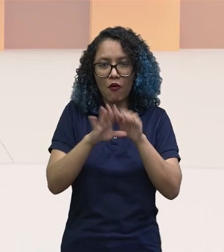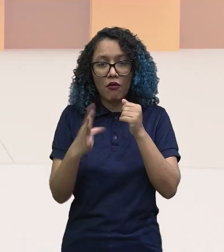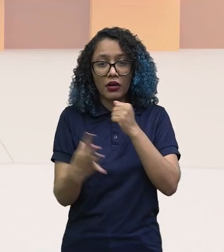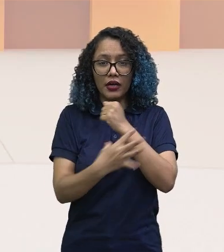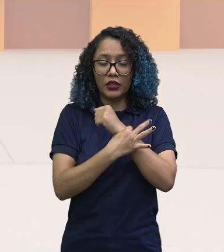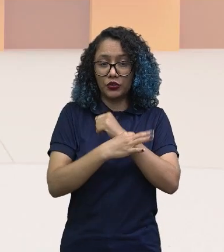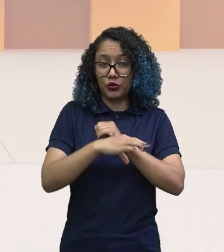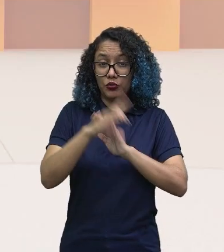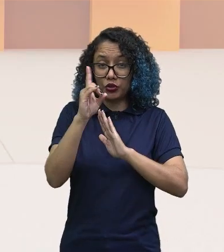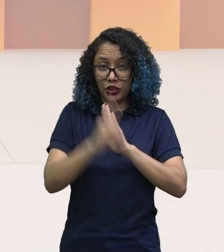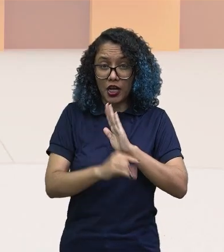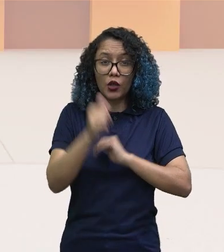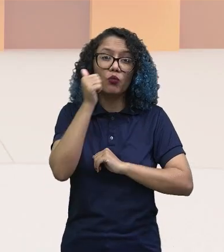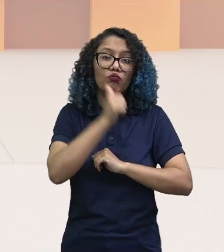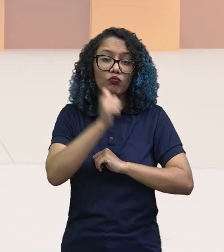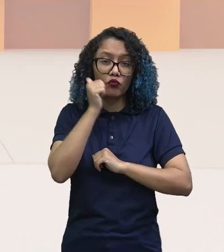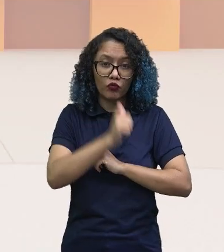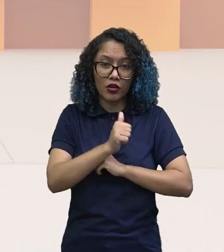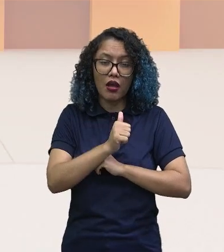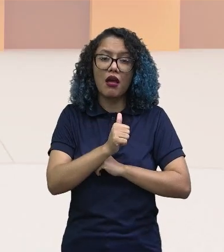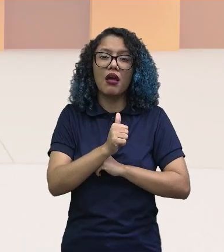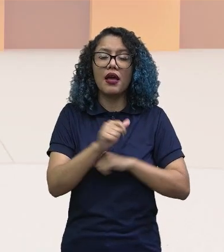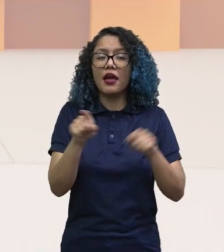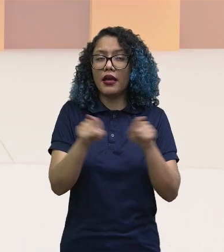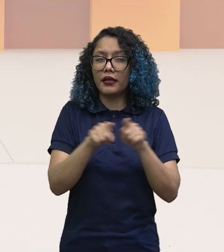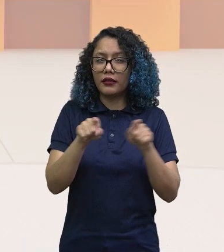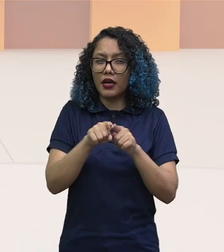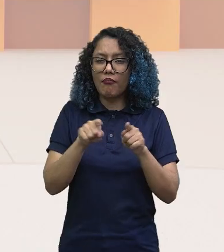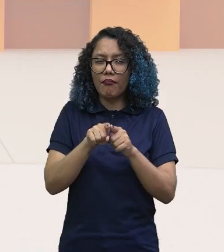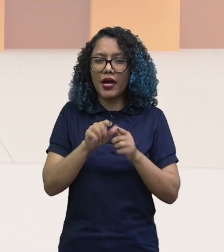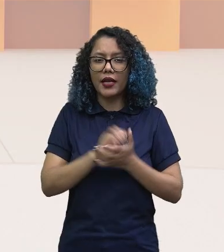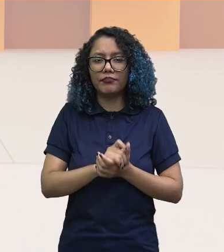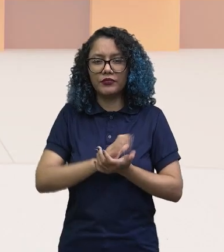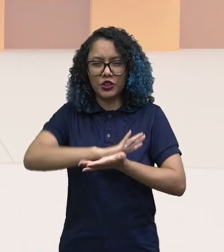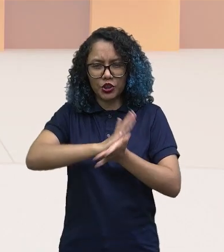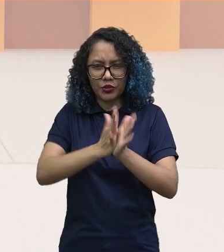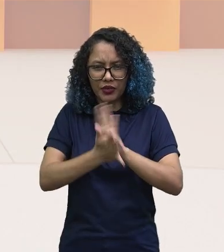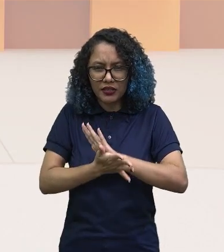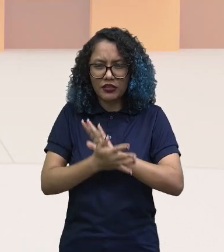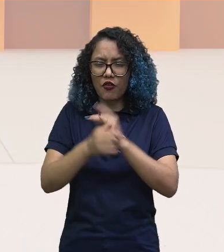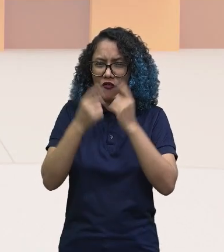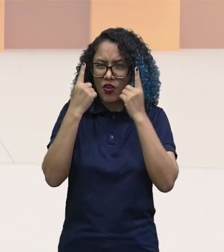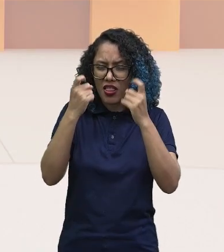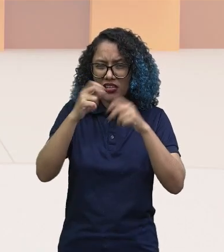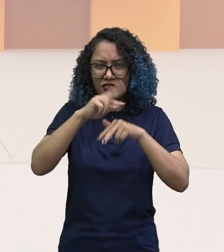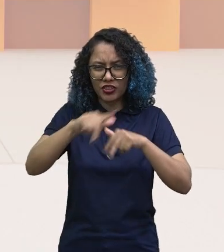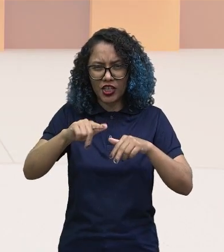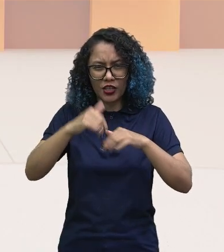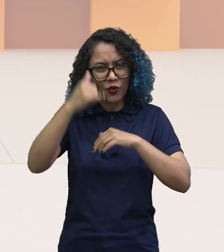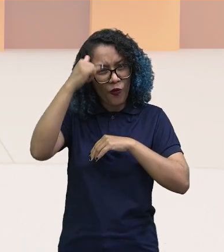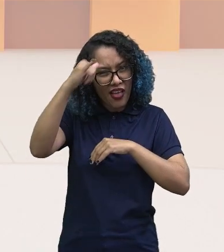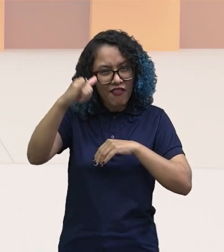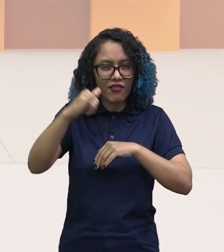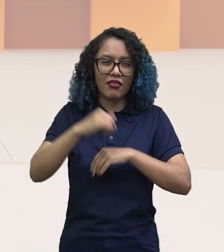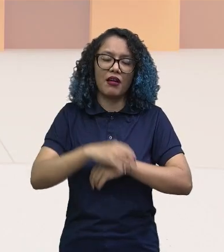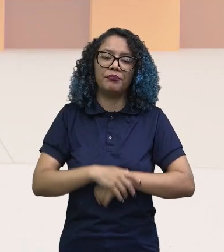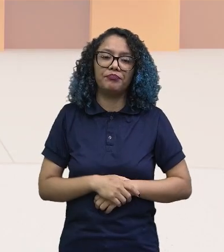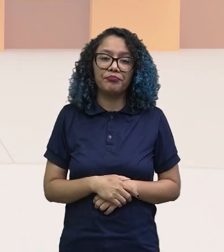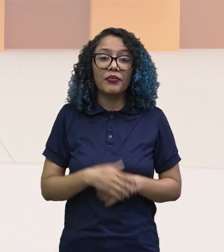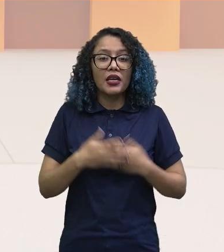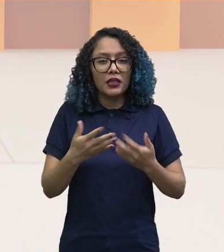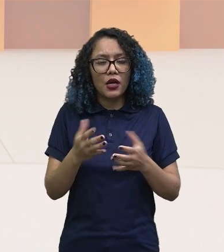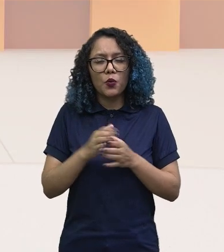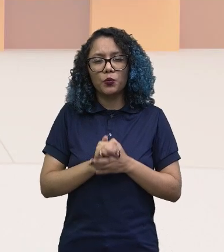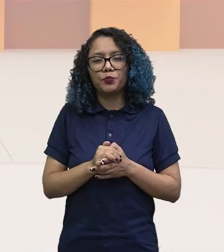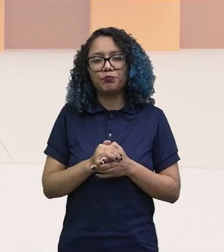garantir os direitos das mulheres e combater a discriminação e a violência de gênero. Esse